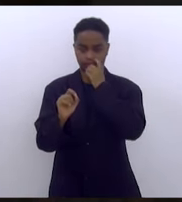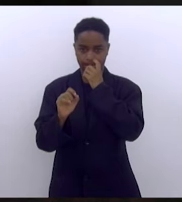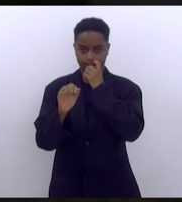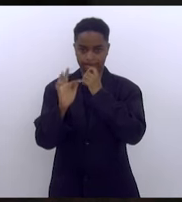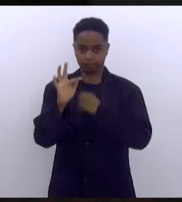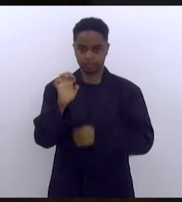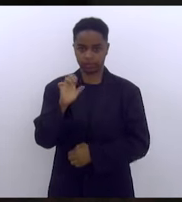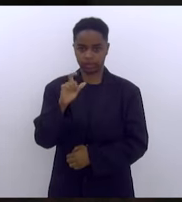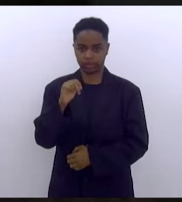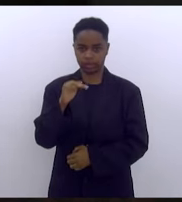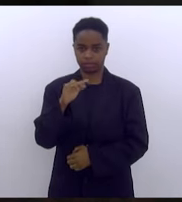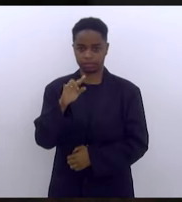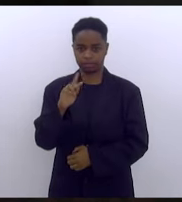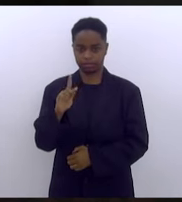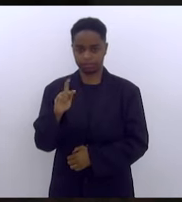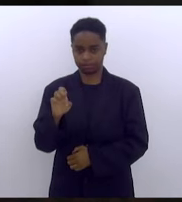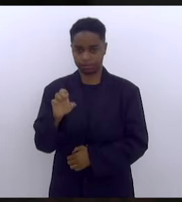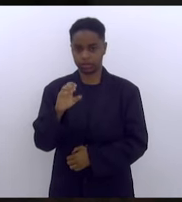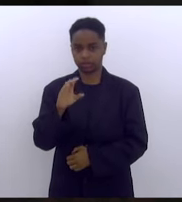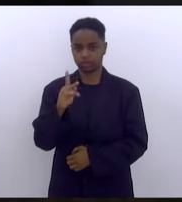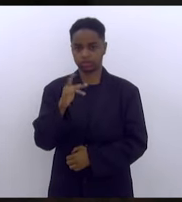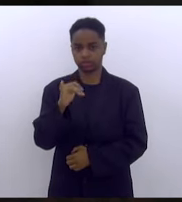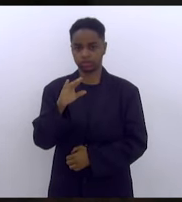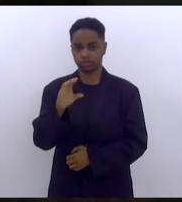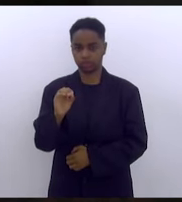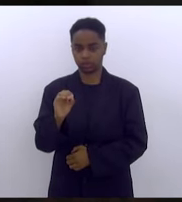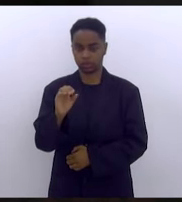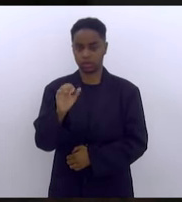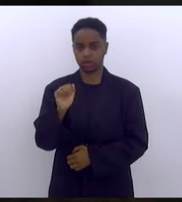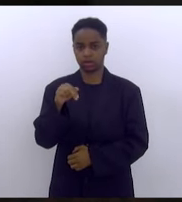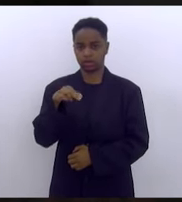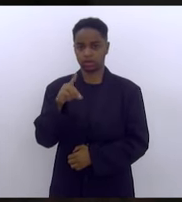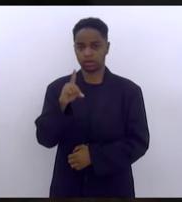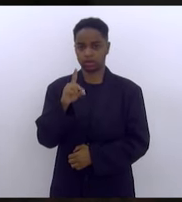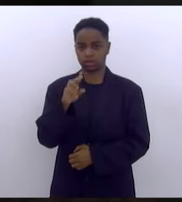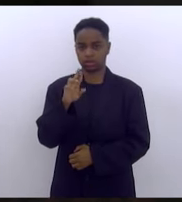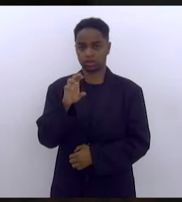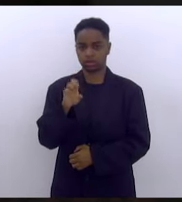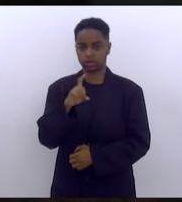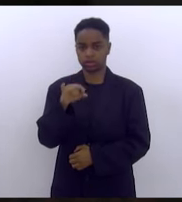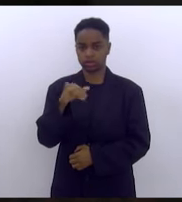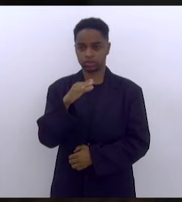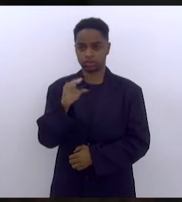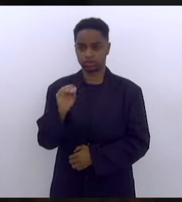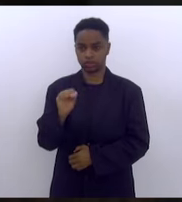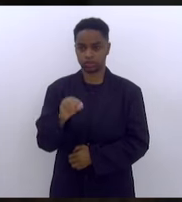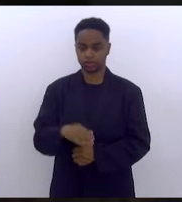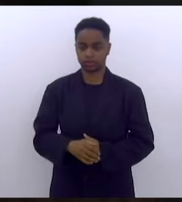Felipe Raves, Chico Machado, Andrezinho.